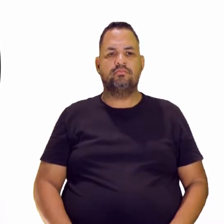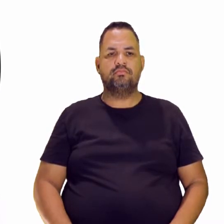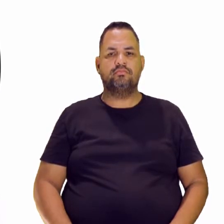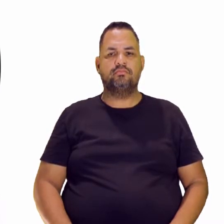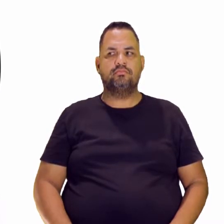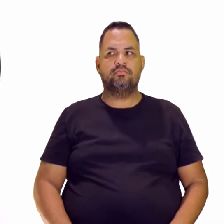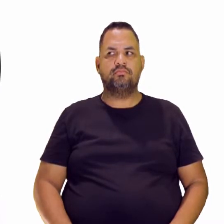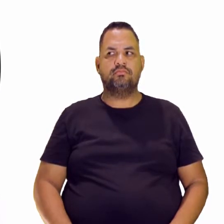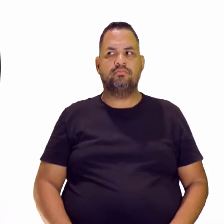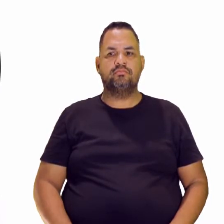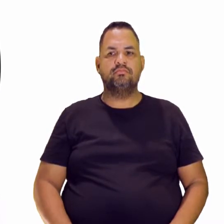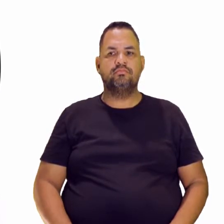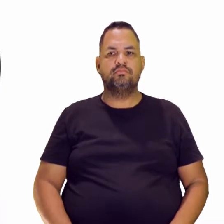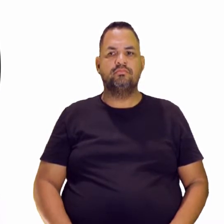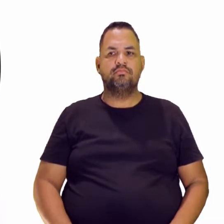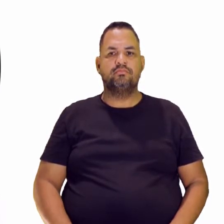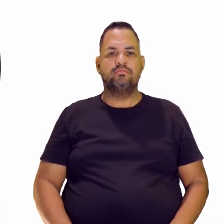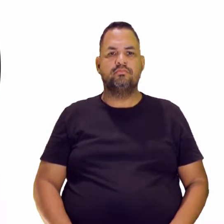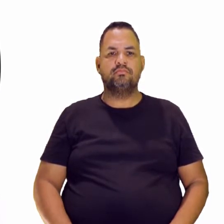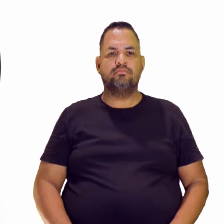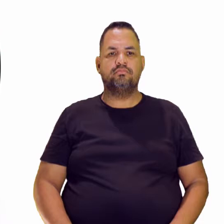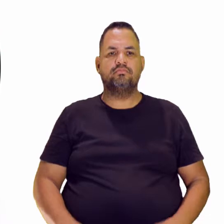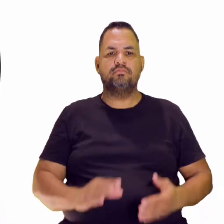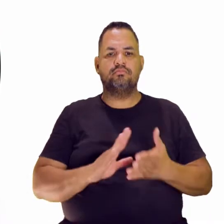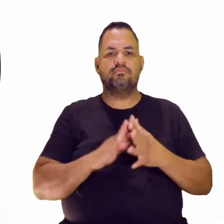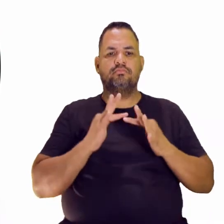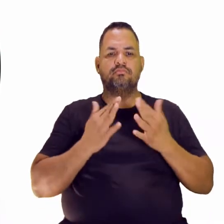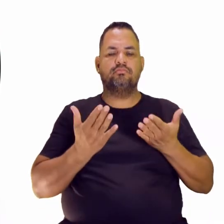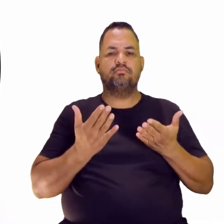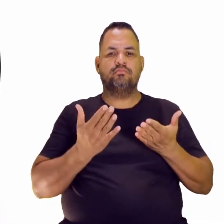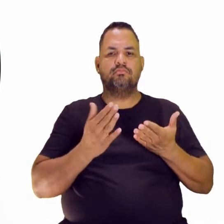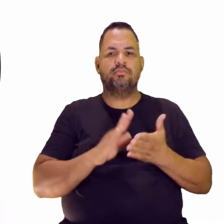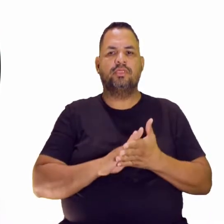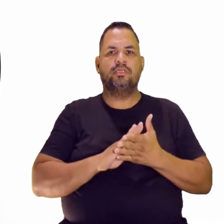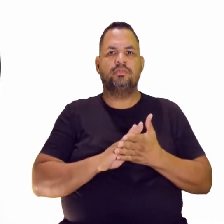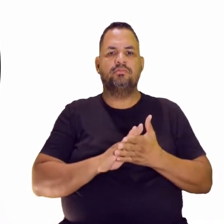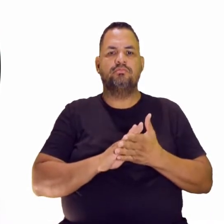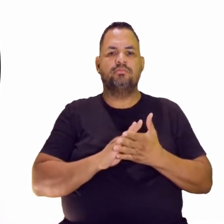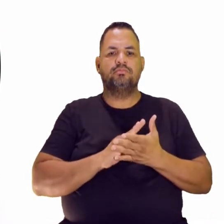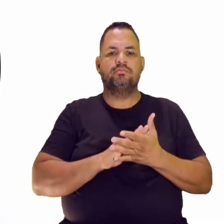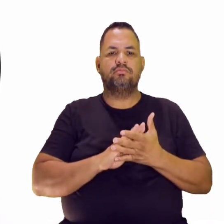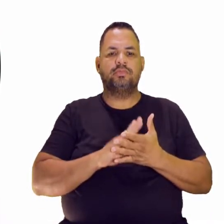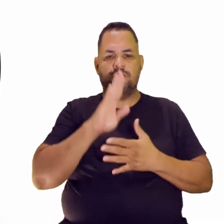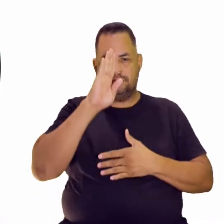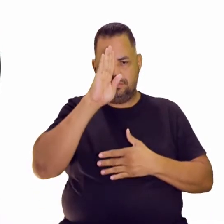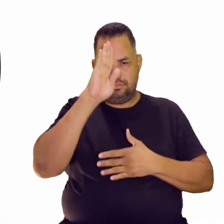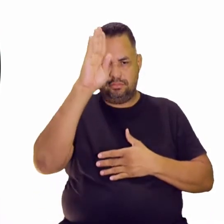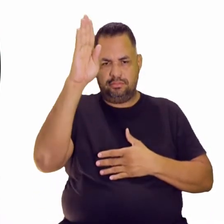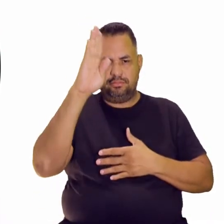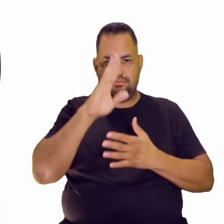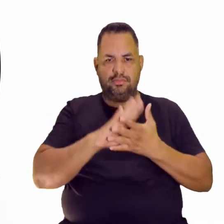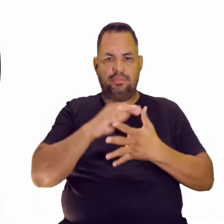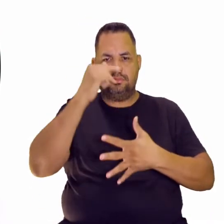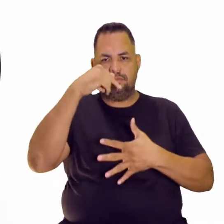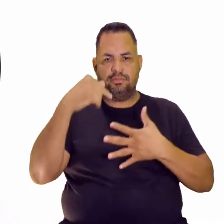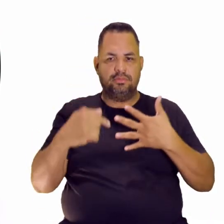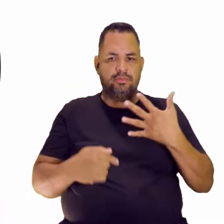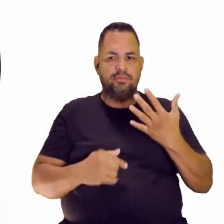né, estavam, assim, vamos dizer assim, a última palavra em artes, né? Então está aqui,